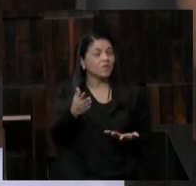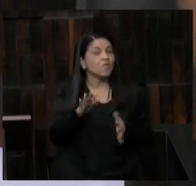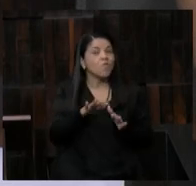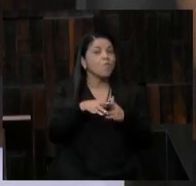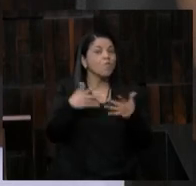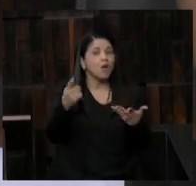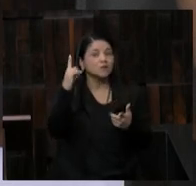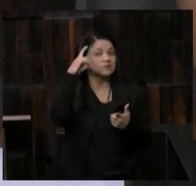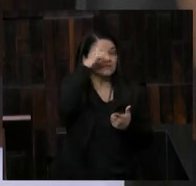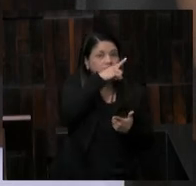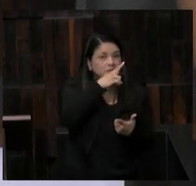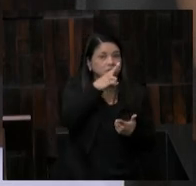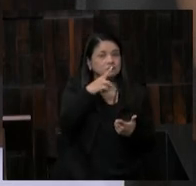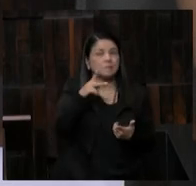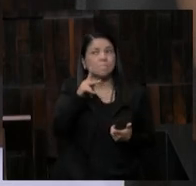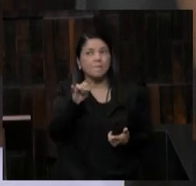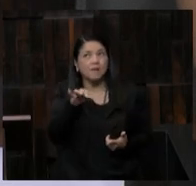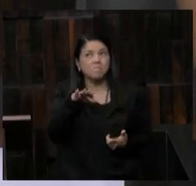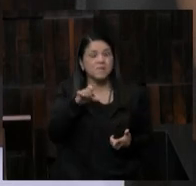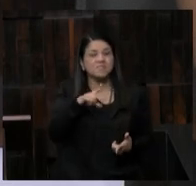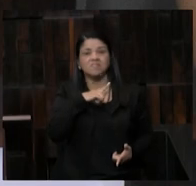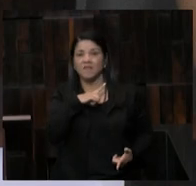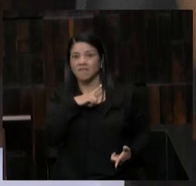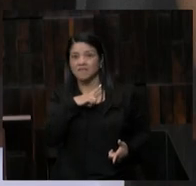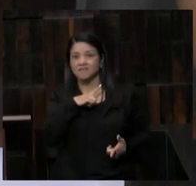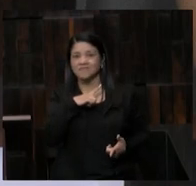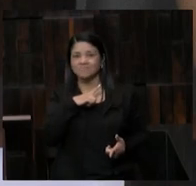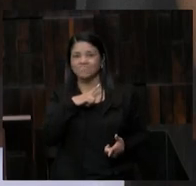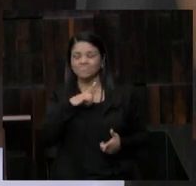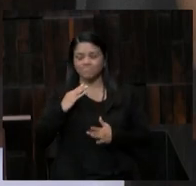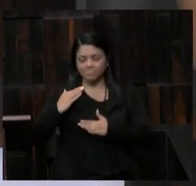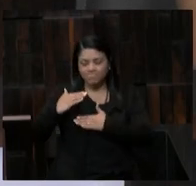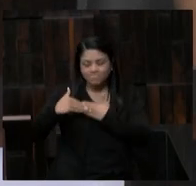dificuldades que esse pai e essa mãe vão ter na medida em que